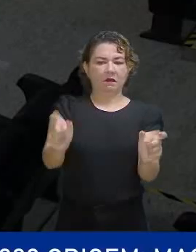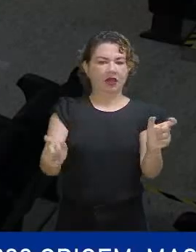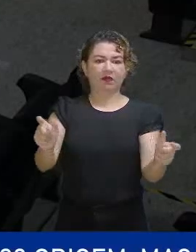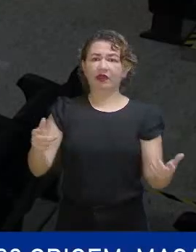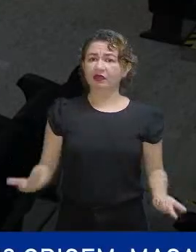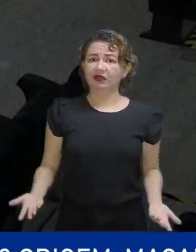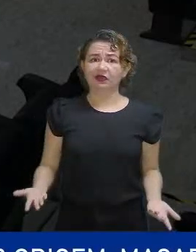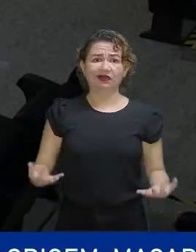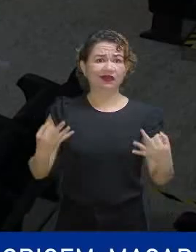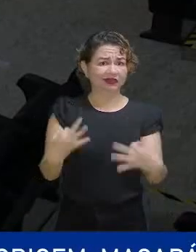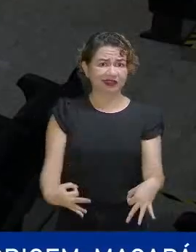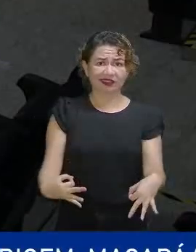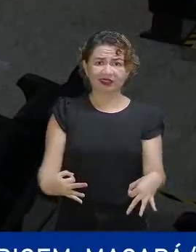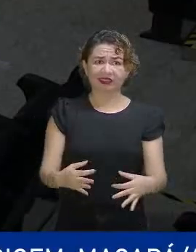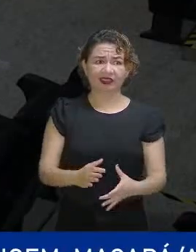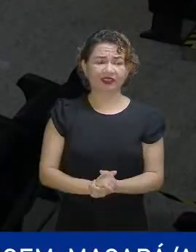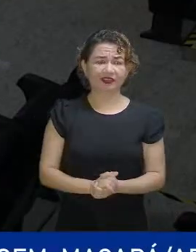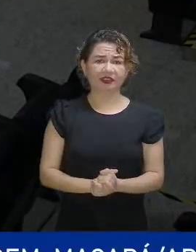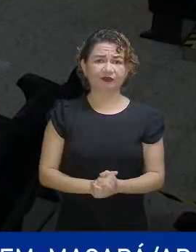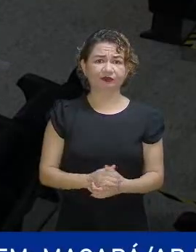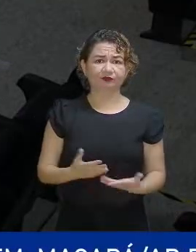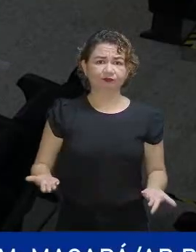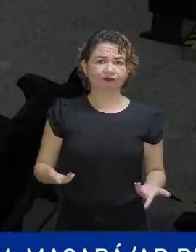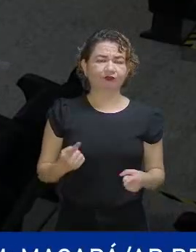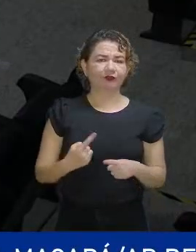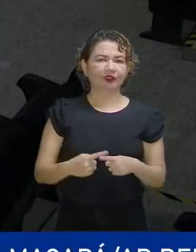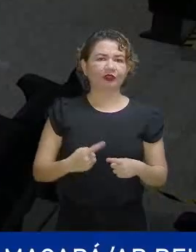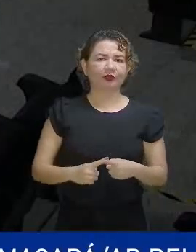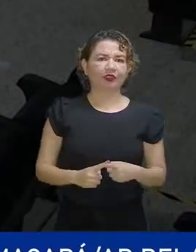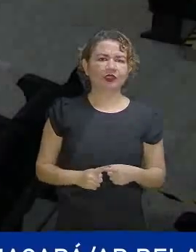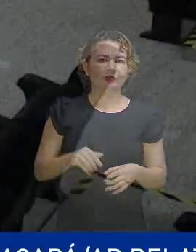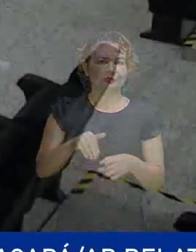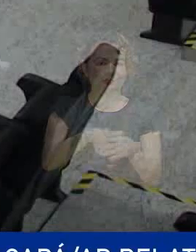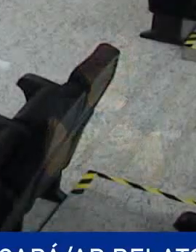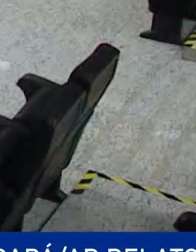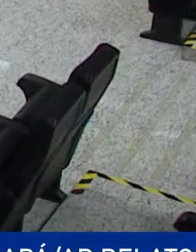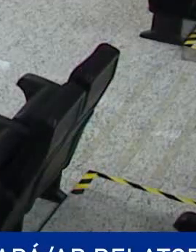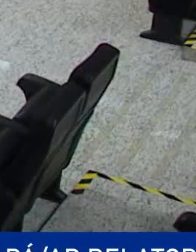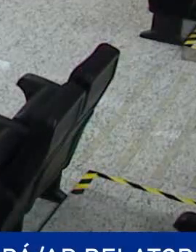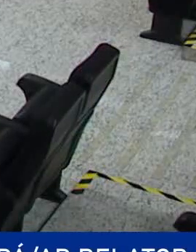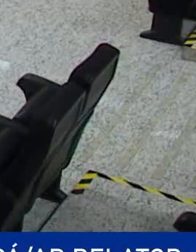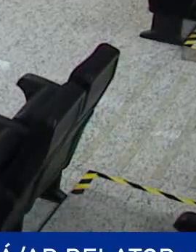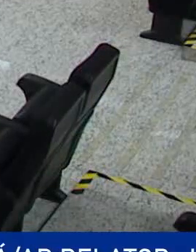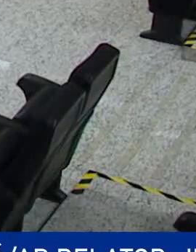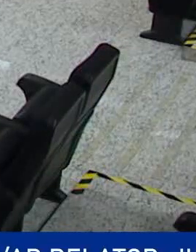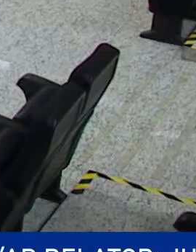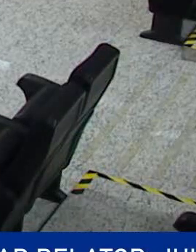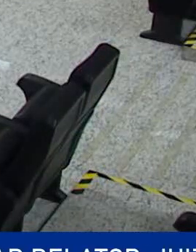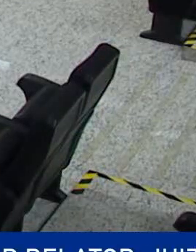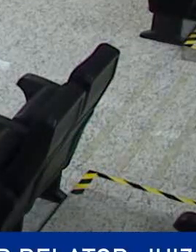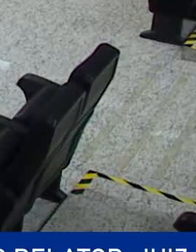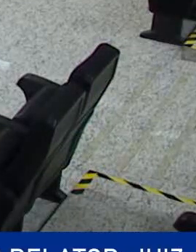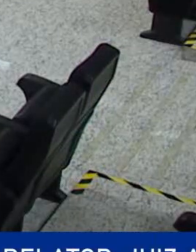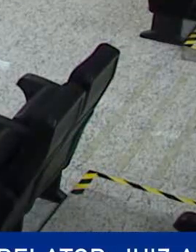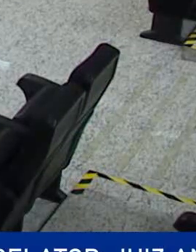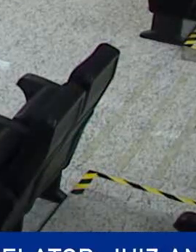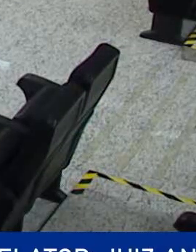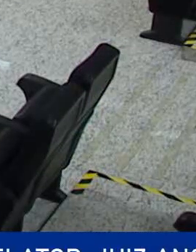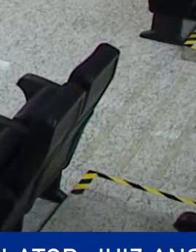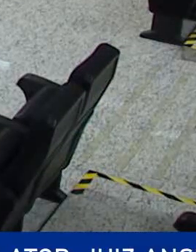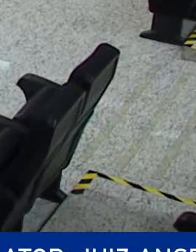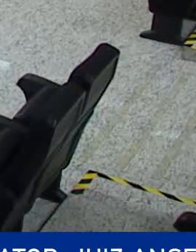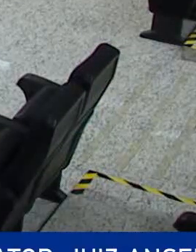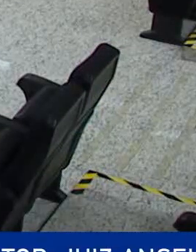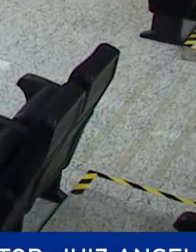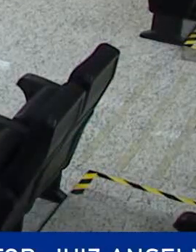se tem certeza de que ostentavam o status de eleitores, menos ainda de que estavam com inscrição regular ou